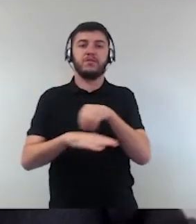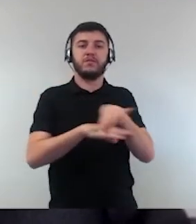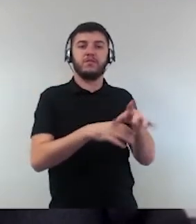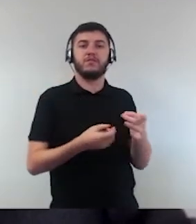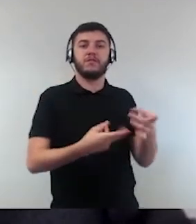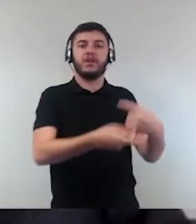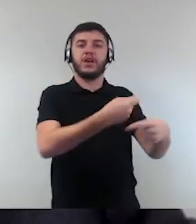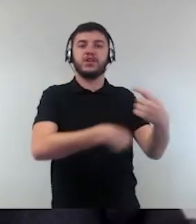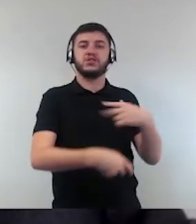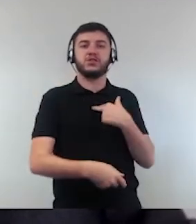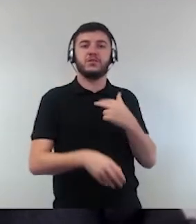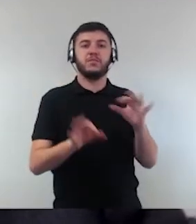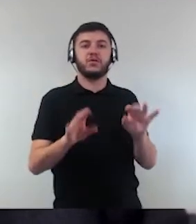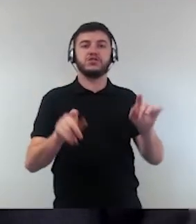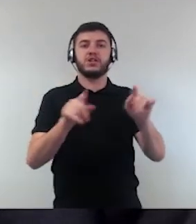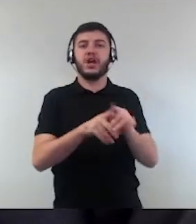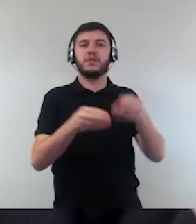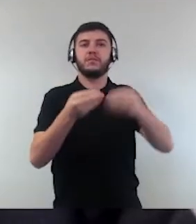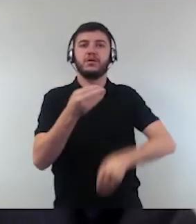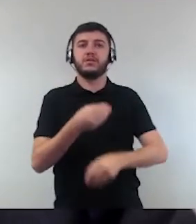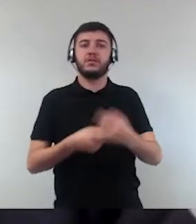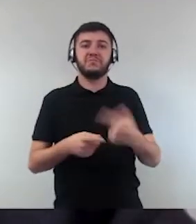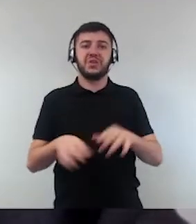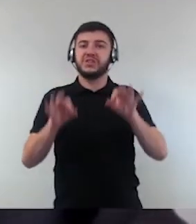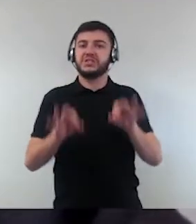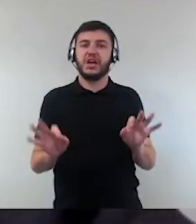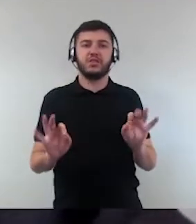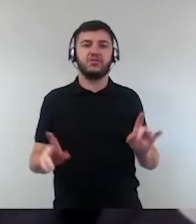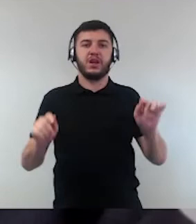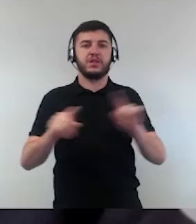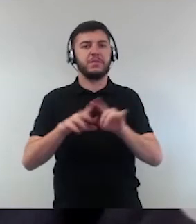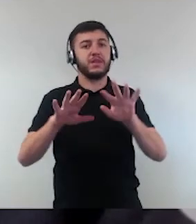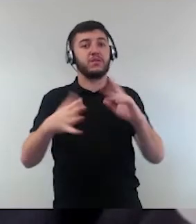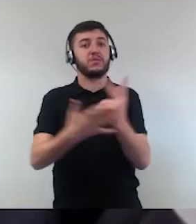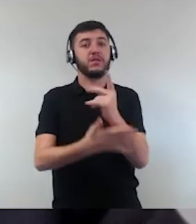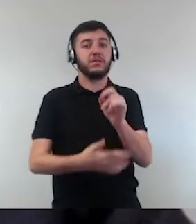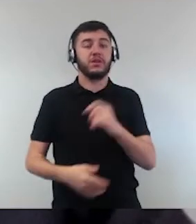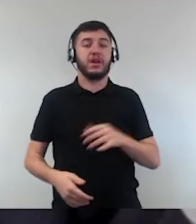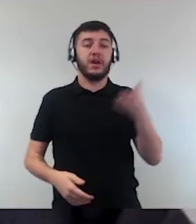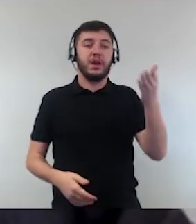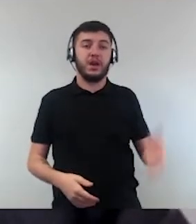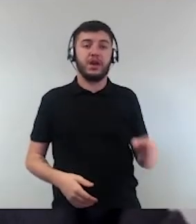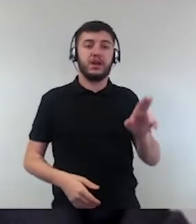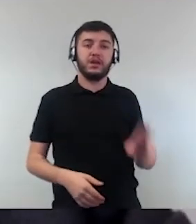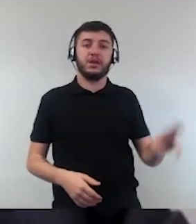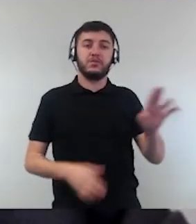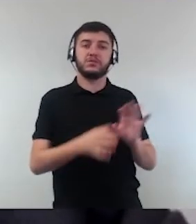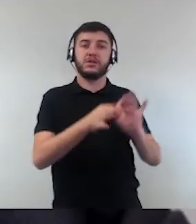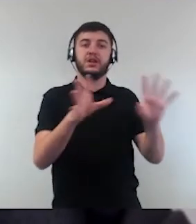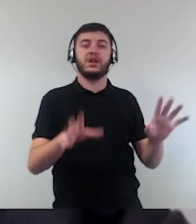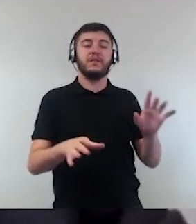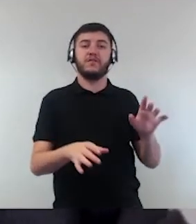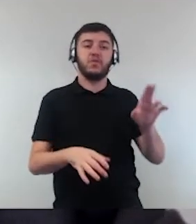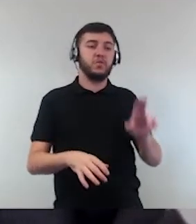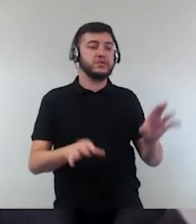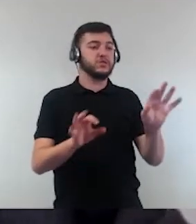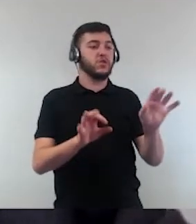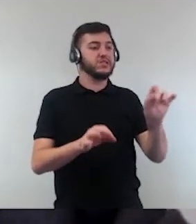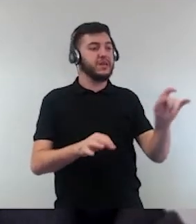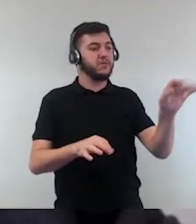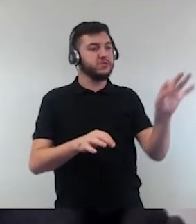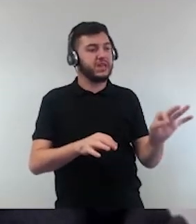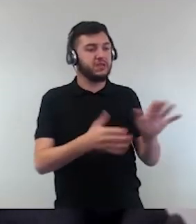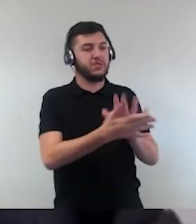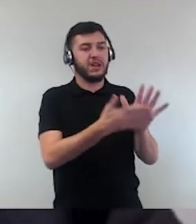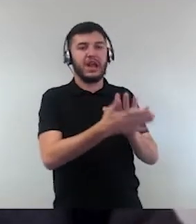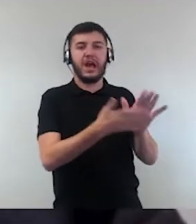prejuízo. Não é correto. E o consumidor livre, ele não consumiu, e aí ele vai querer cobrar isso, né, de alguém.